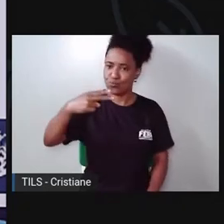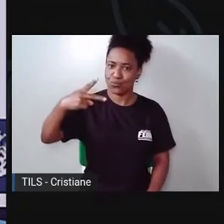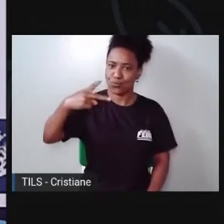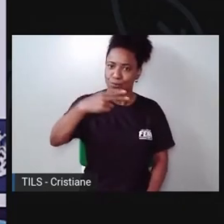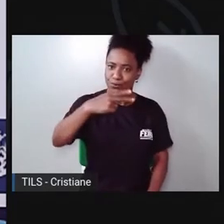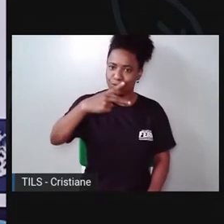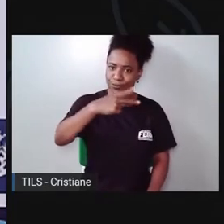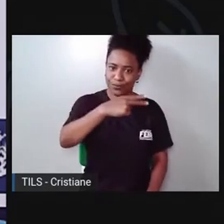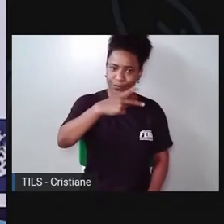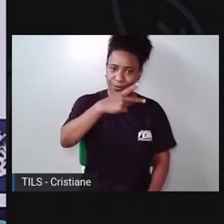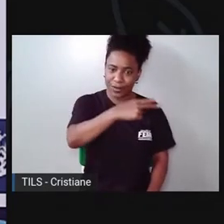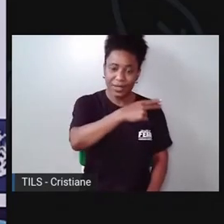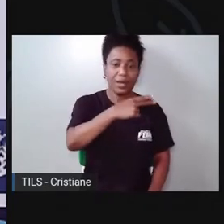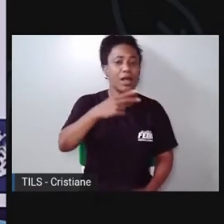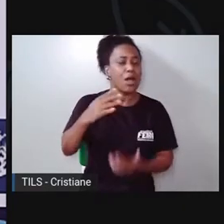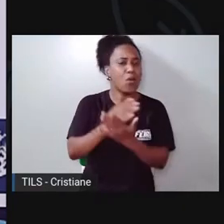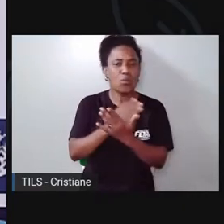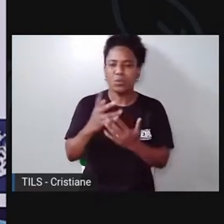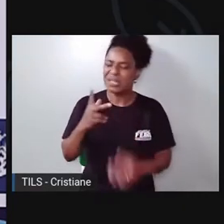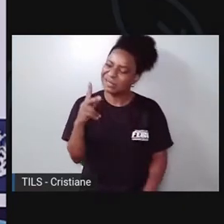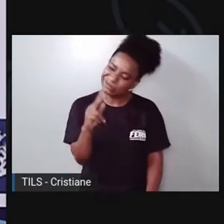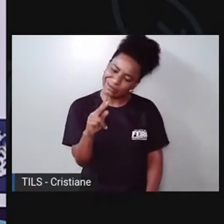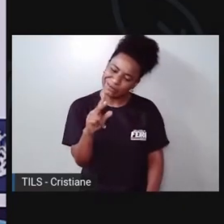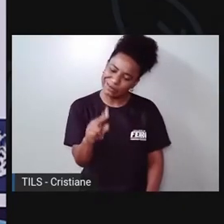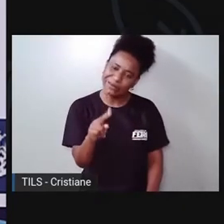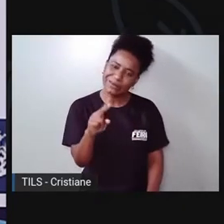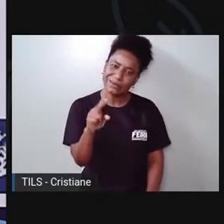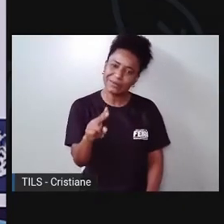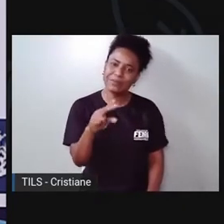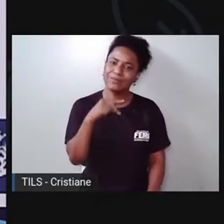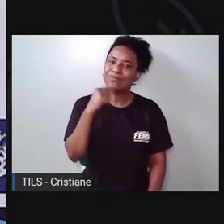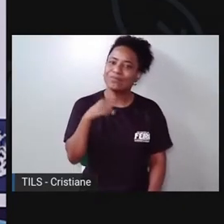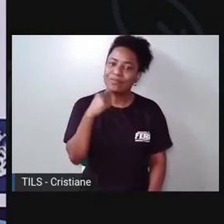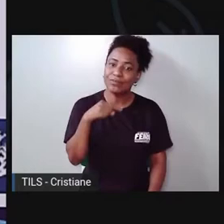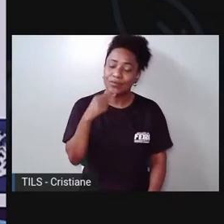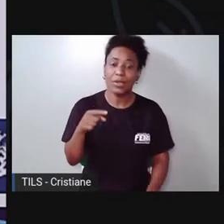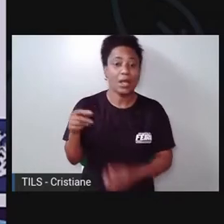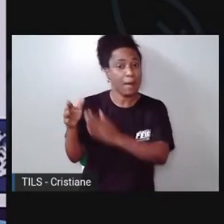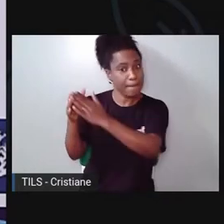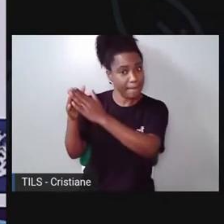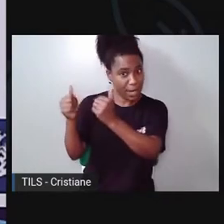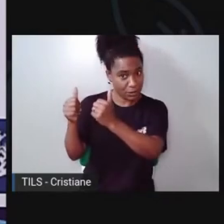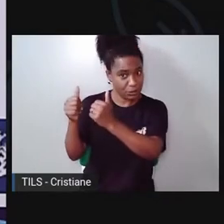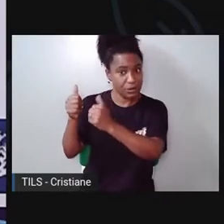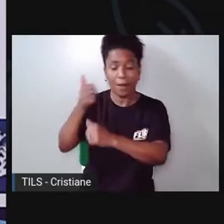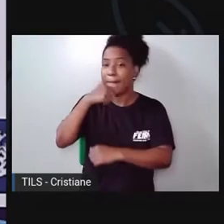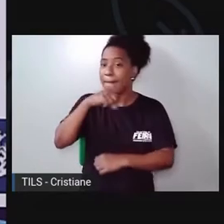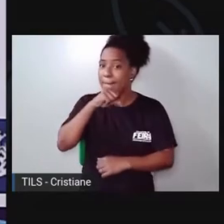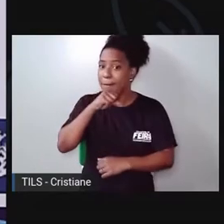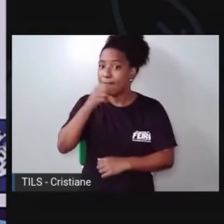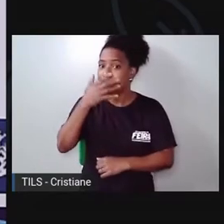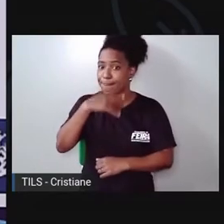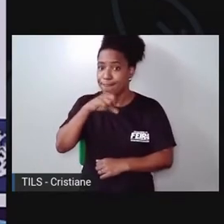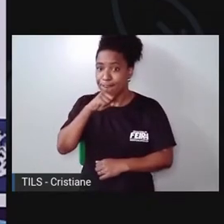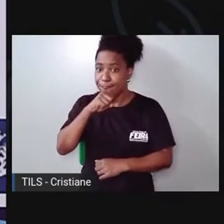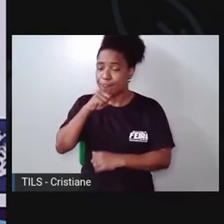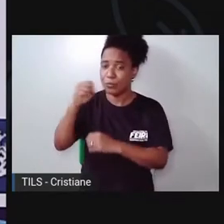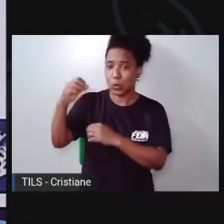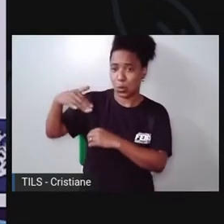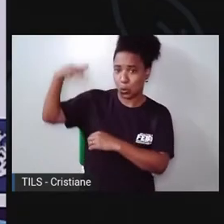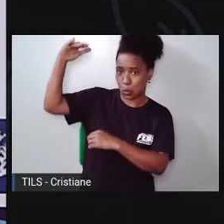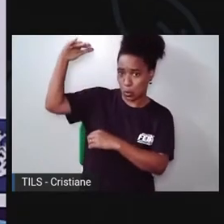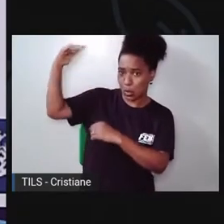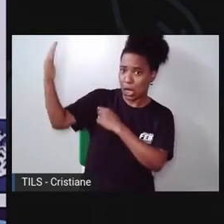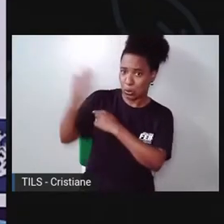quem ainda não sabe usar a tesoura precisa pedir ajuda de um adulto combinado pessoal é muito perigoso brincar com a